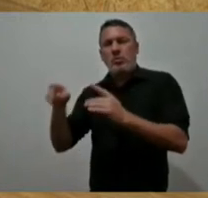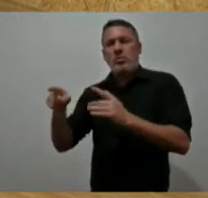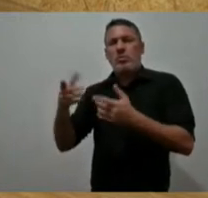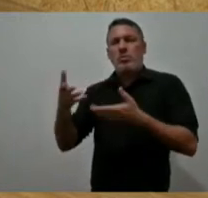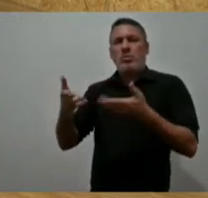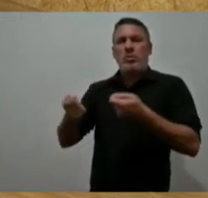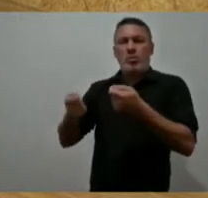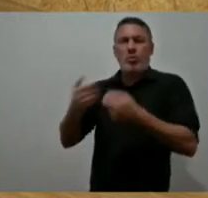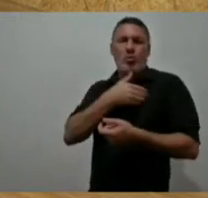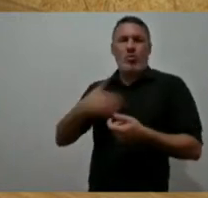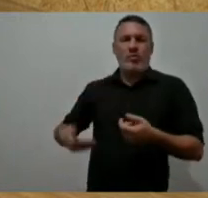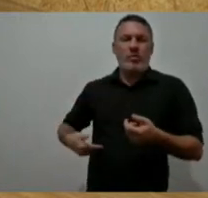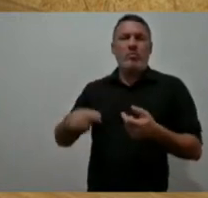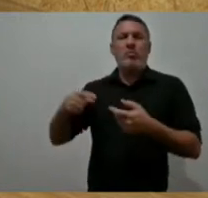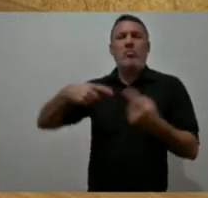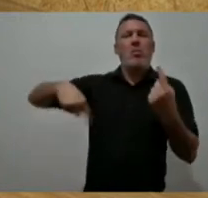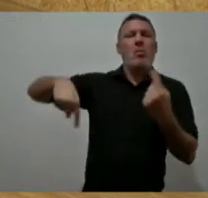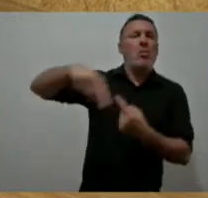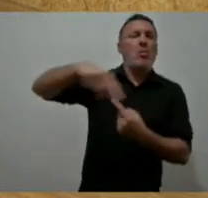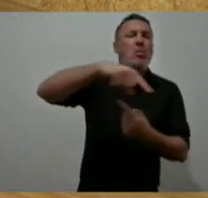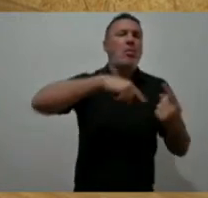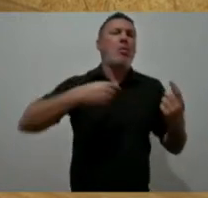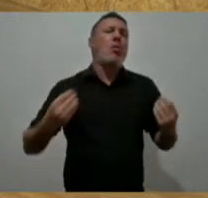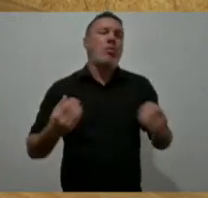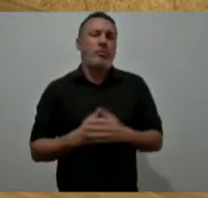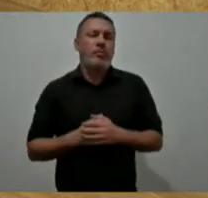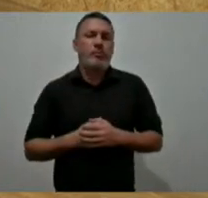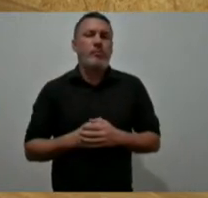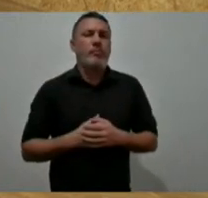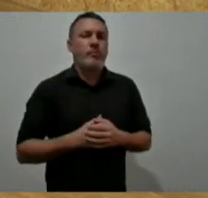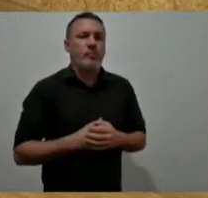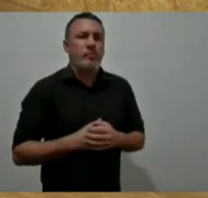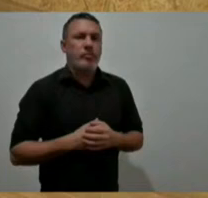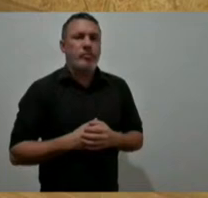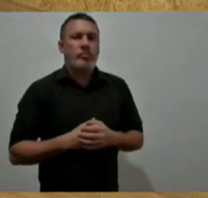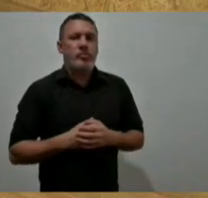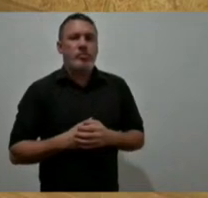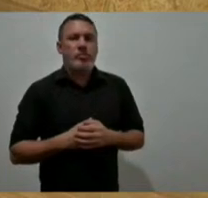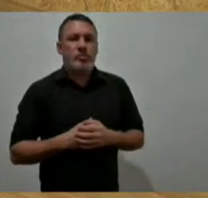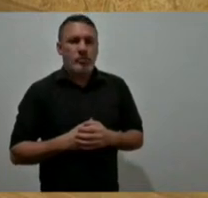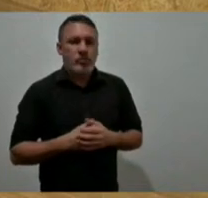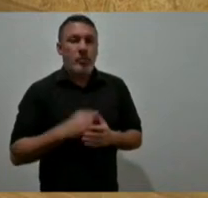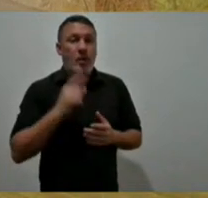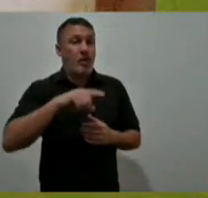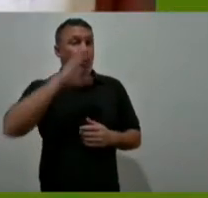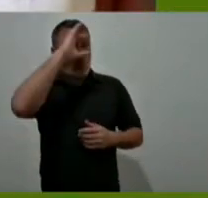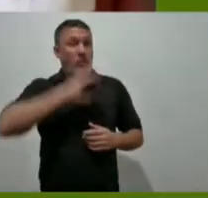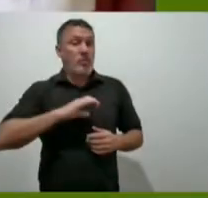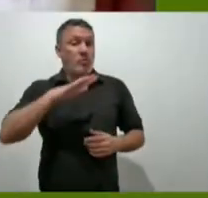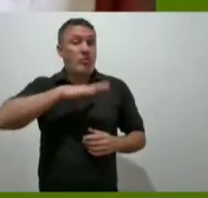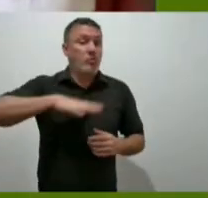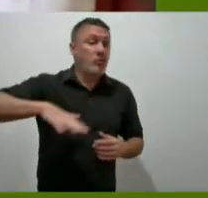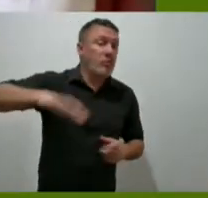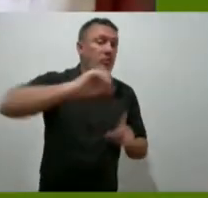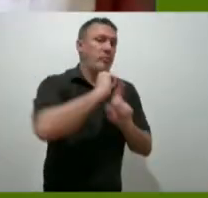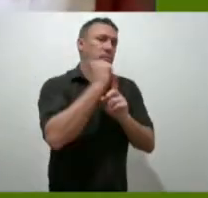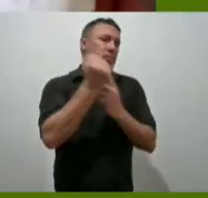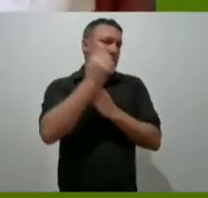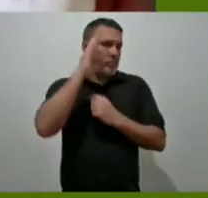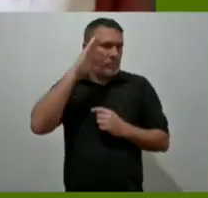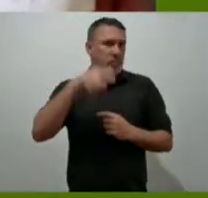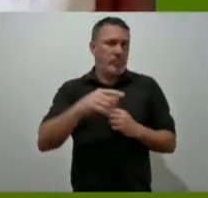Olha, é o comportamento geral da sociedade. Não é? É, como o Roxo